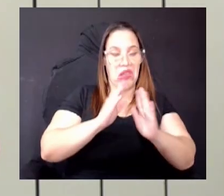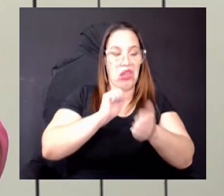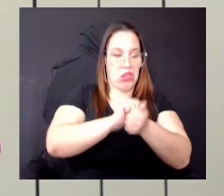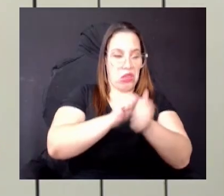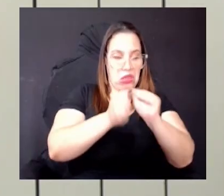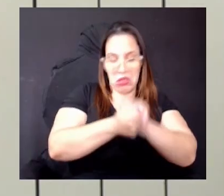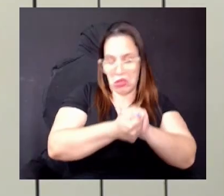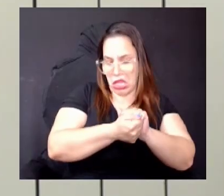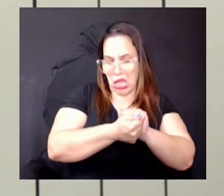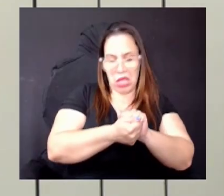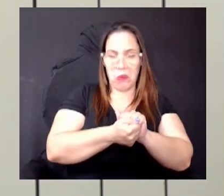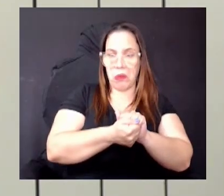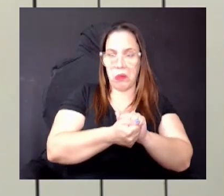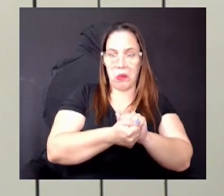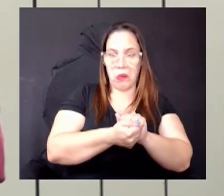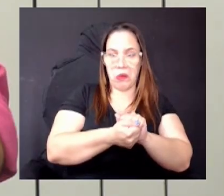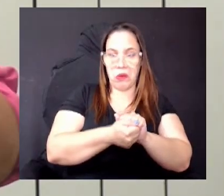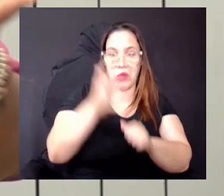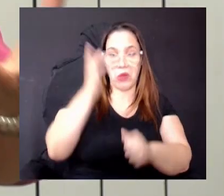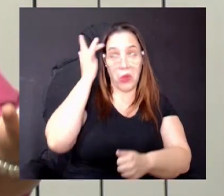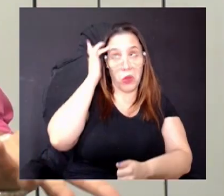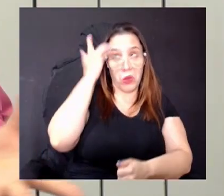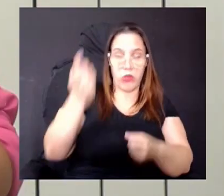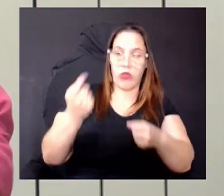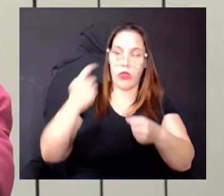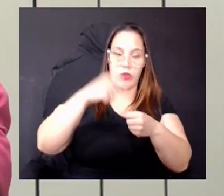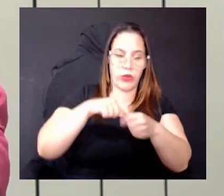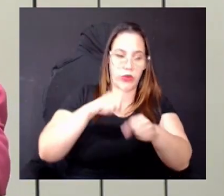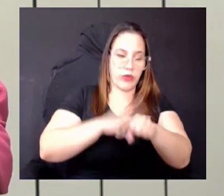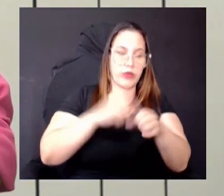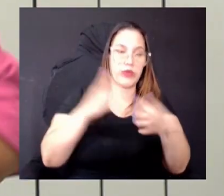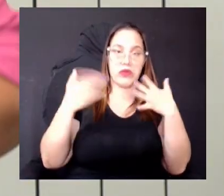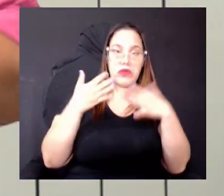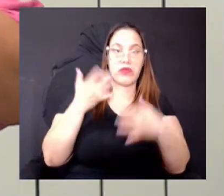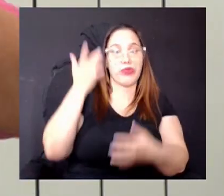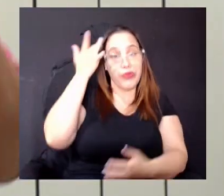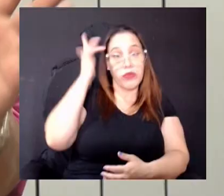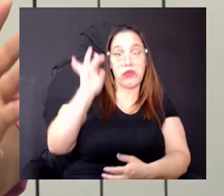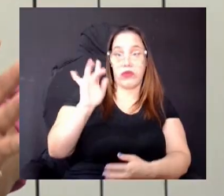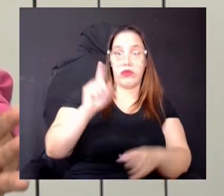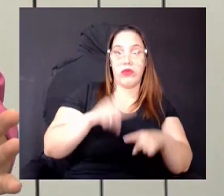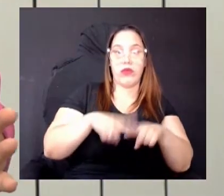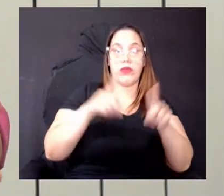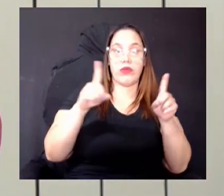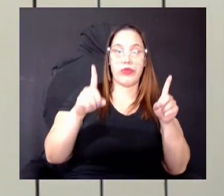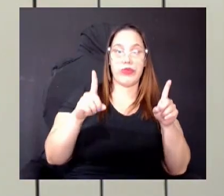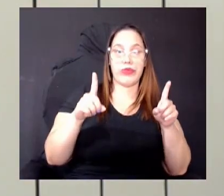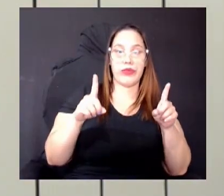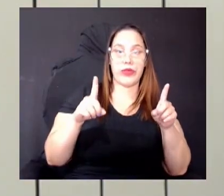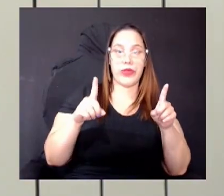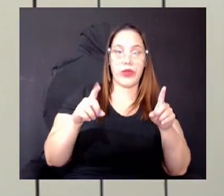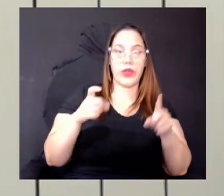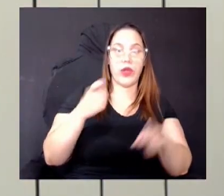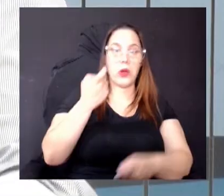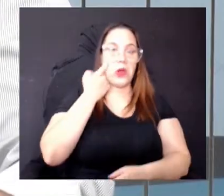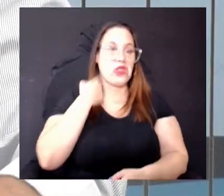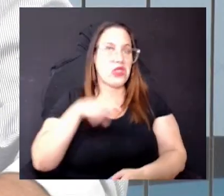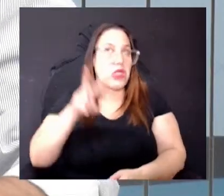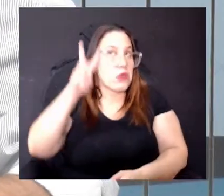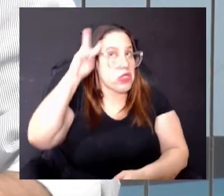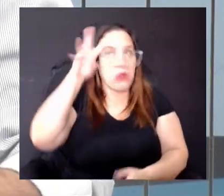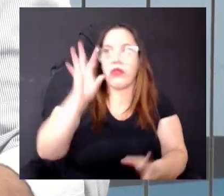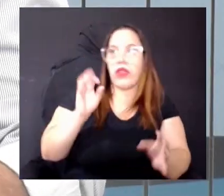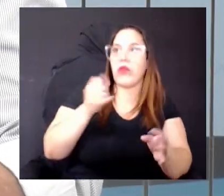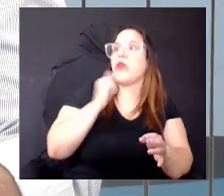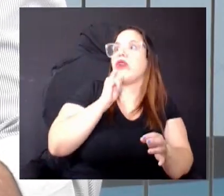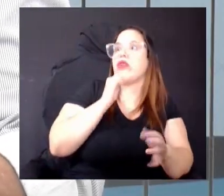O que o senhor acha dessa volta de horário de verão? Não se sabe ainda, mas, tipo, de sexta para segunda-feira. São duas